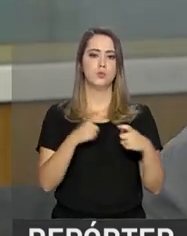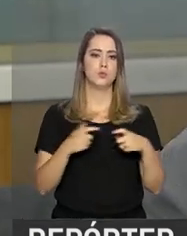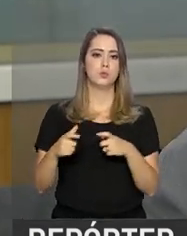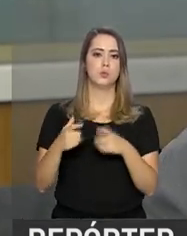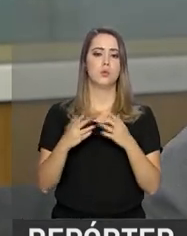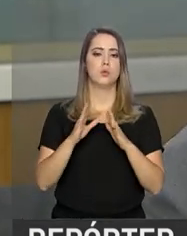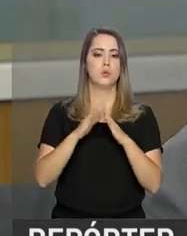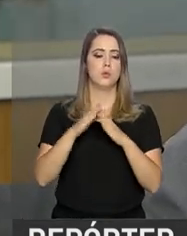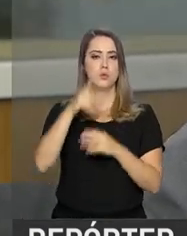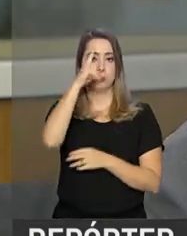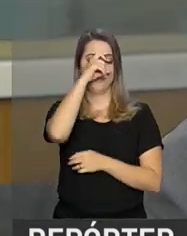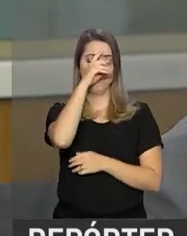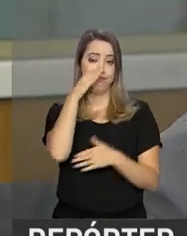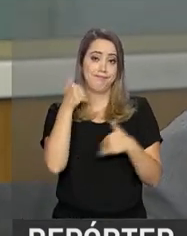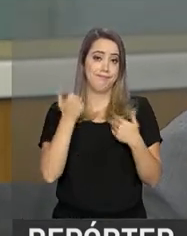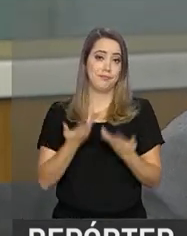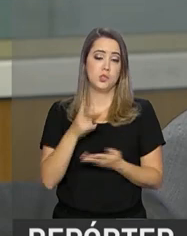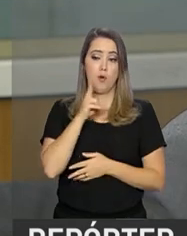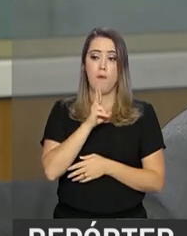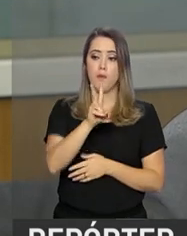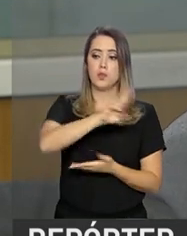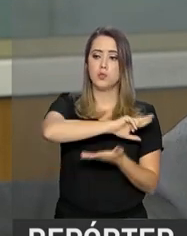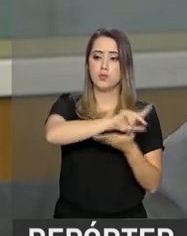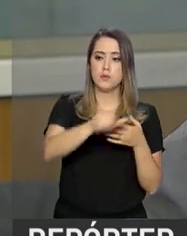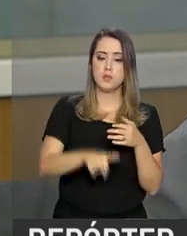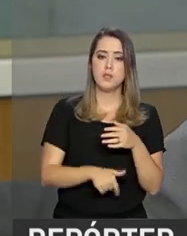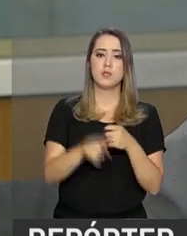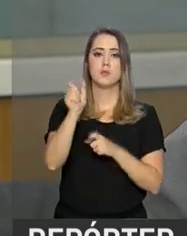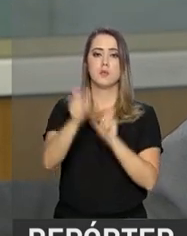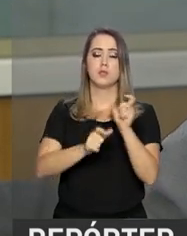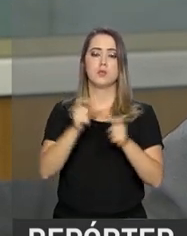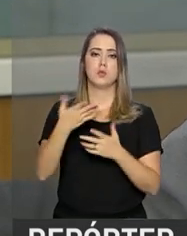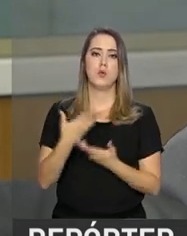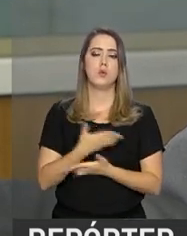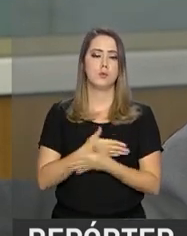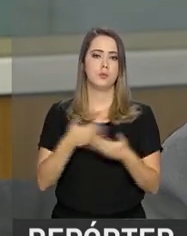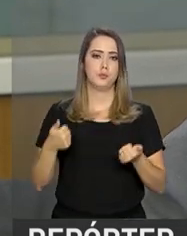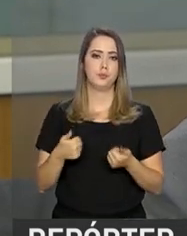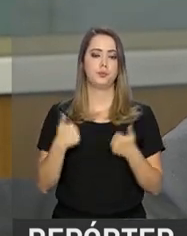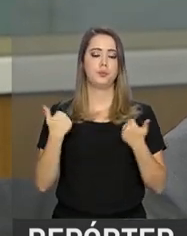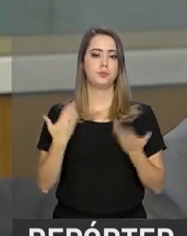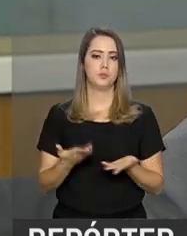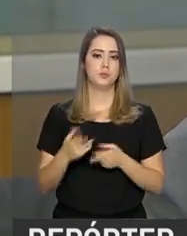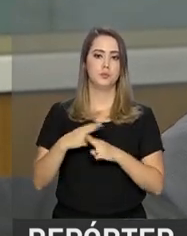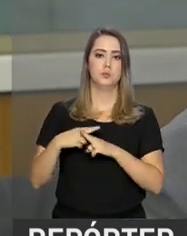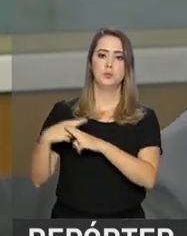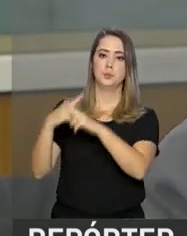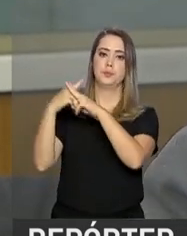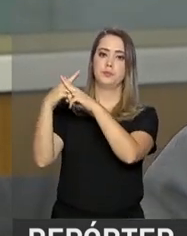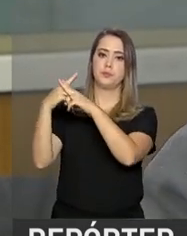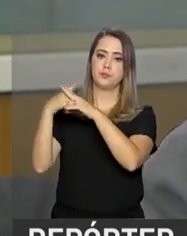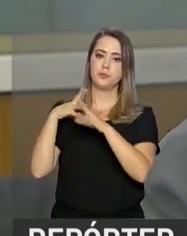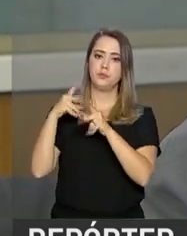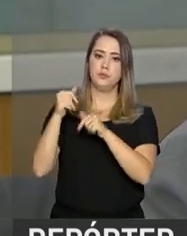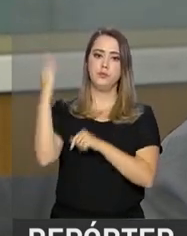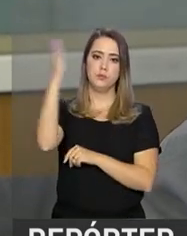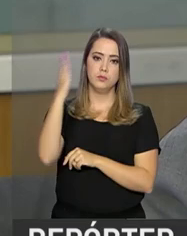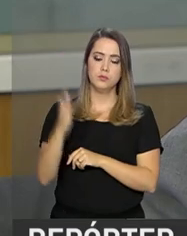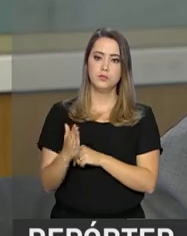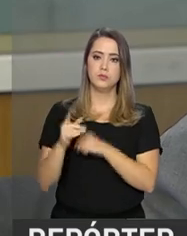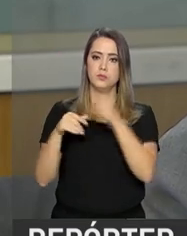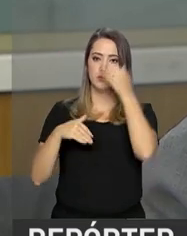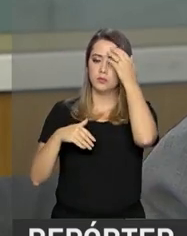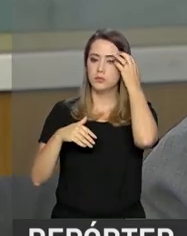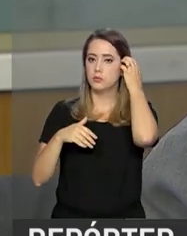hospitalar então veja quantas pessoas vão ser beneficiadas o satélite vai permitir em todo o brasil